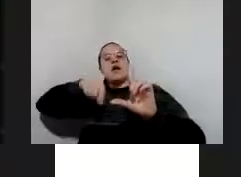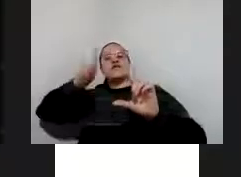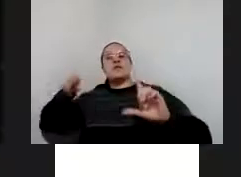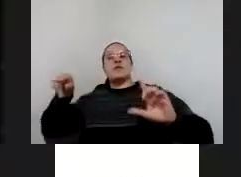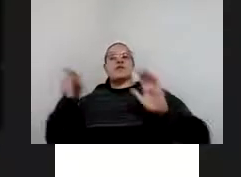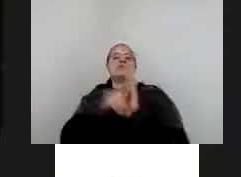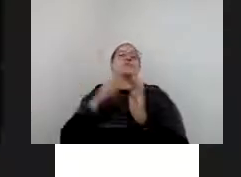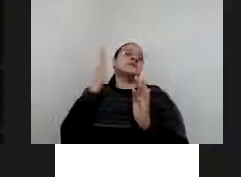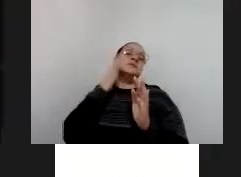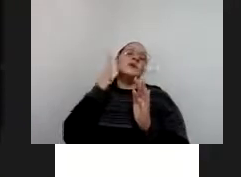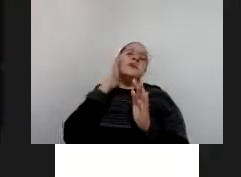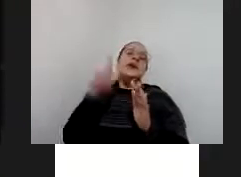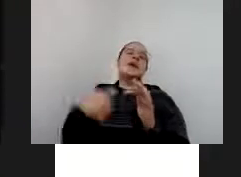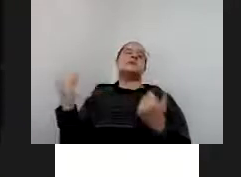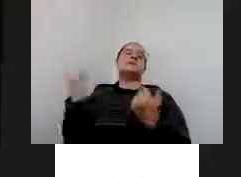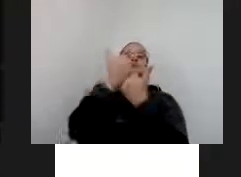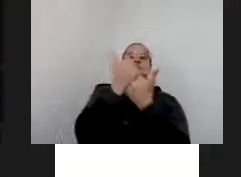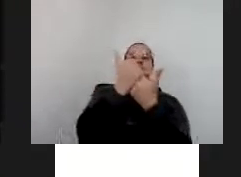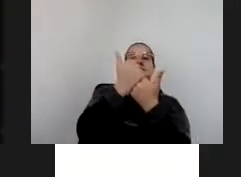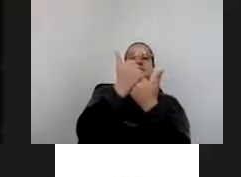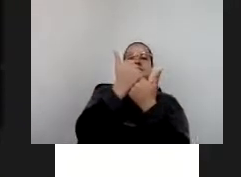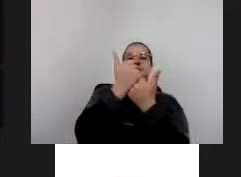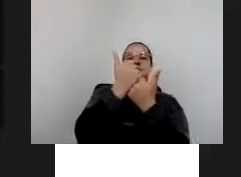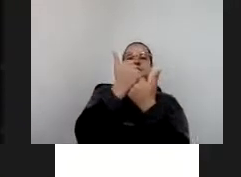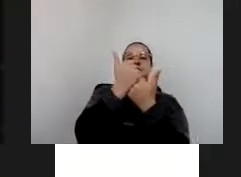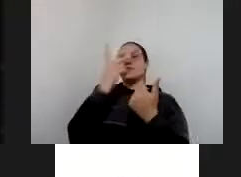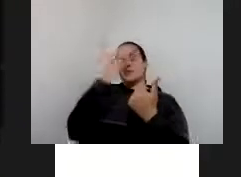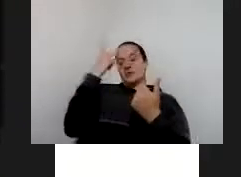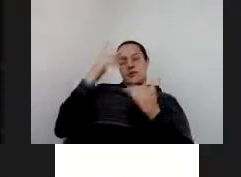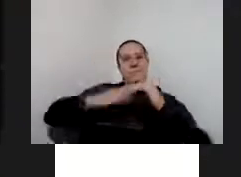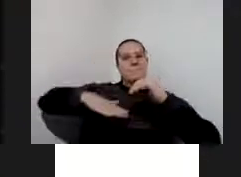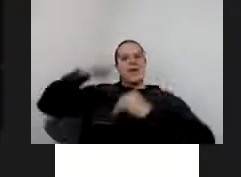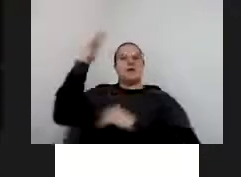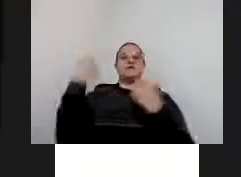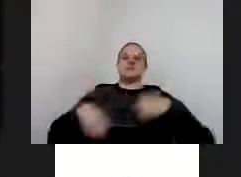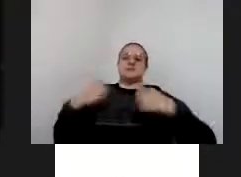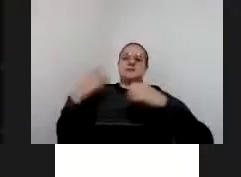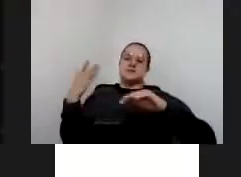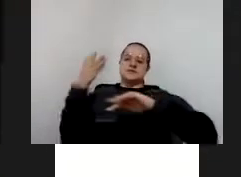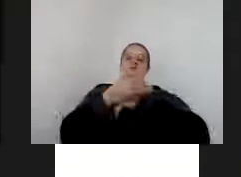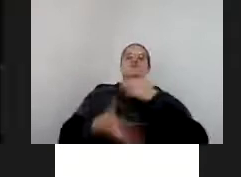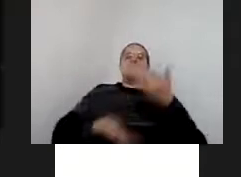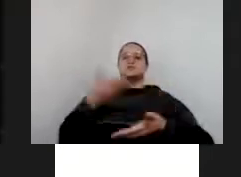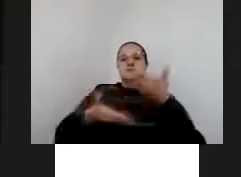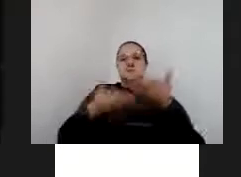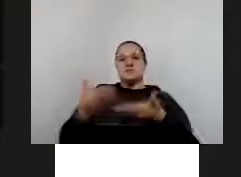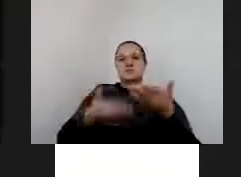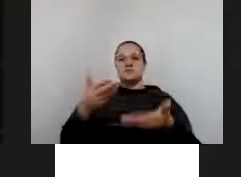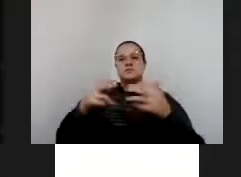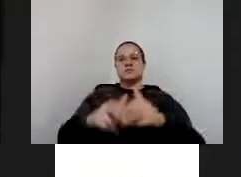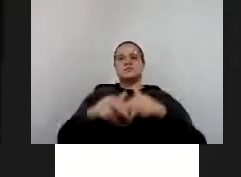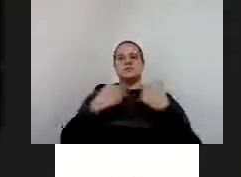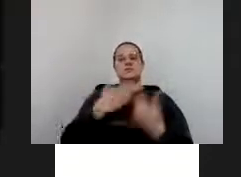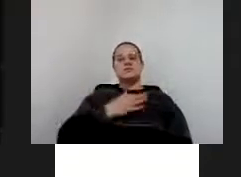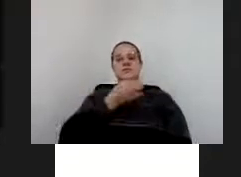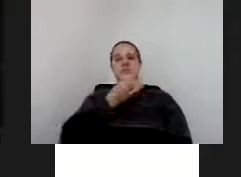você compensar e colocar quem mais precisa nesse atendimento. Então, eu acho que a gente